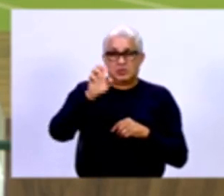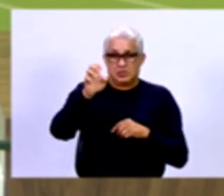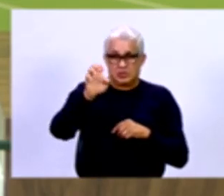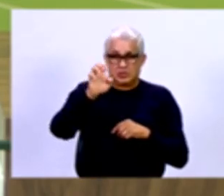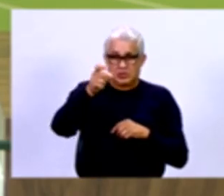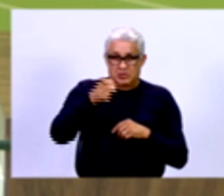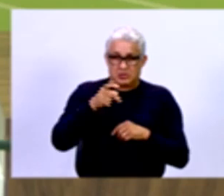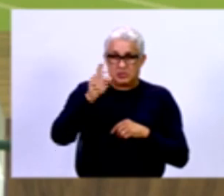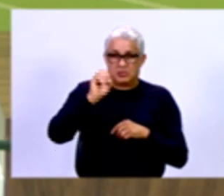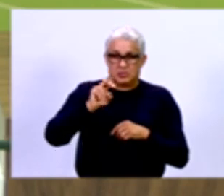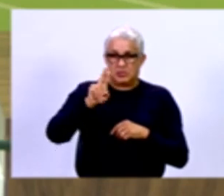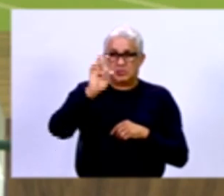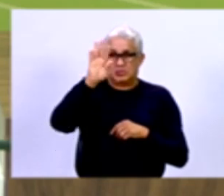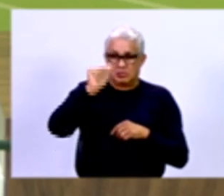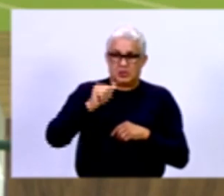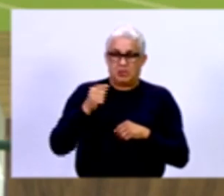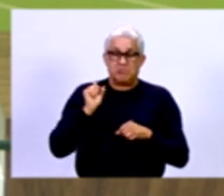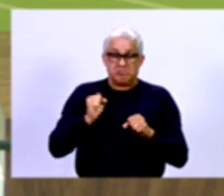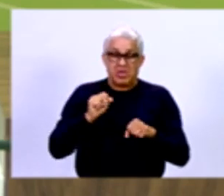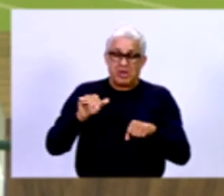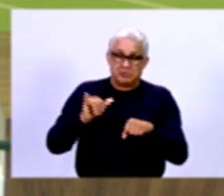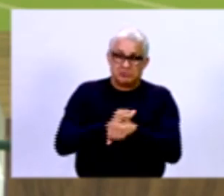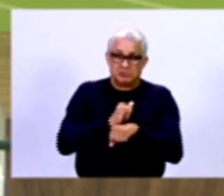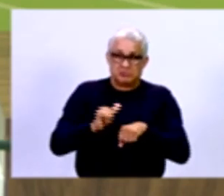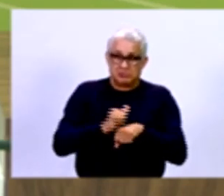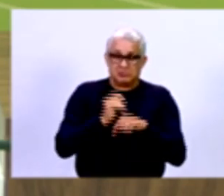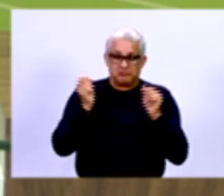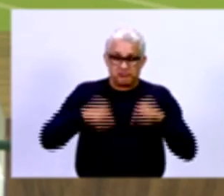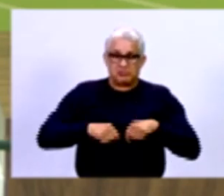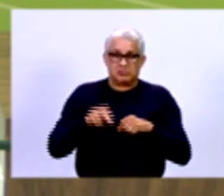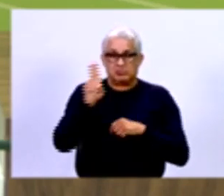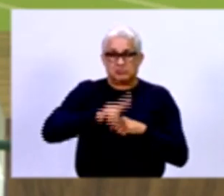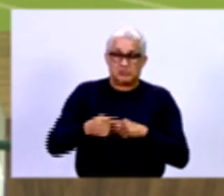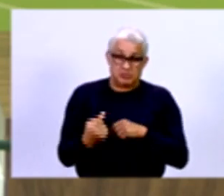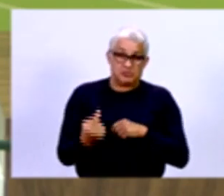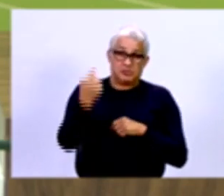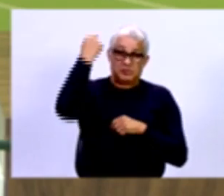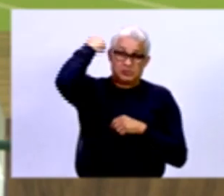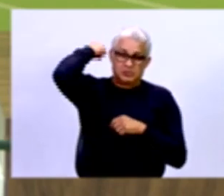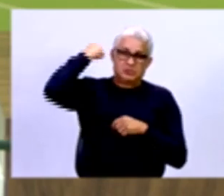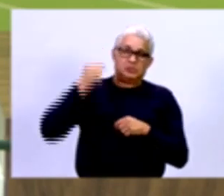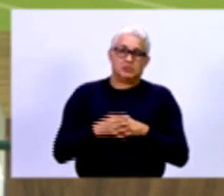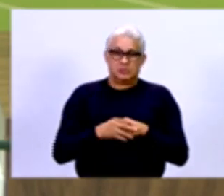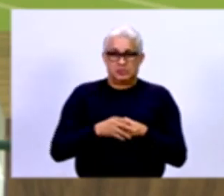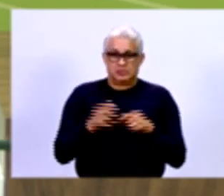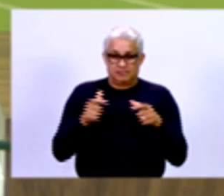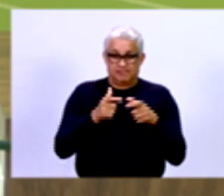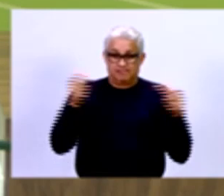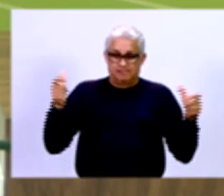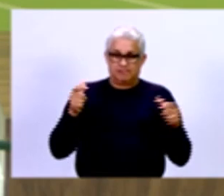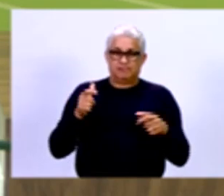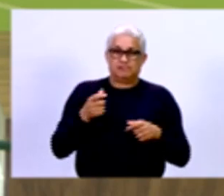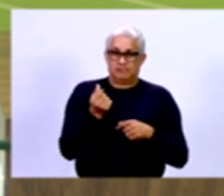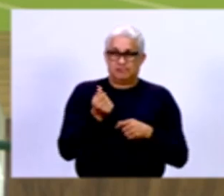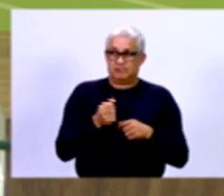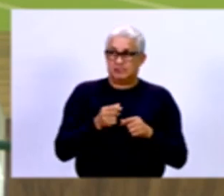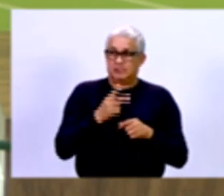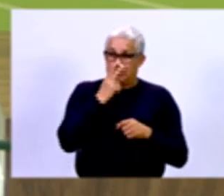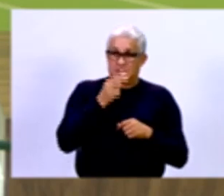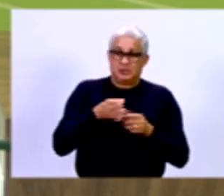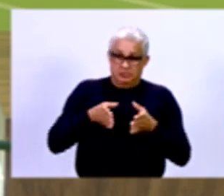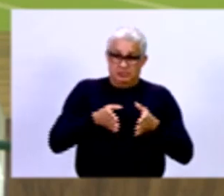exportação, talvez seja uma estratégia válida. É uma estratégia que nós já utilizamos no passado para o crescimento econômico e que parece ser o caminho